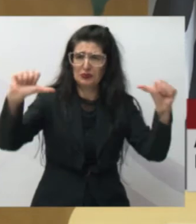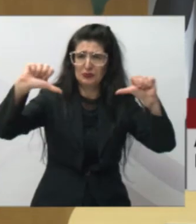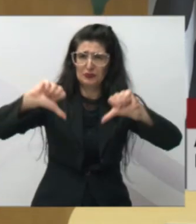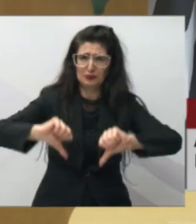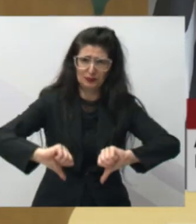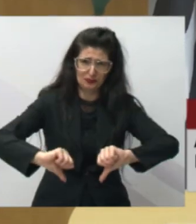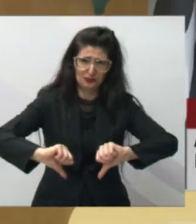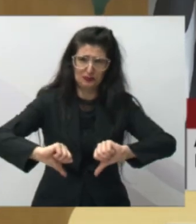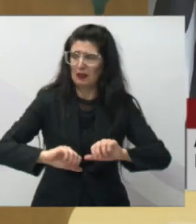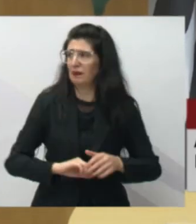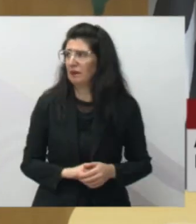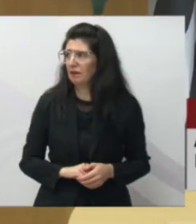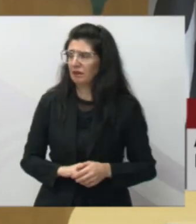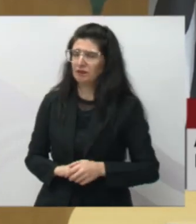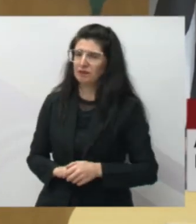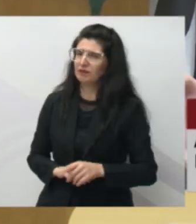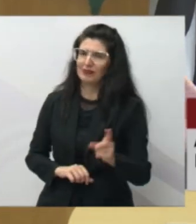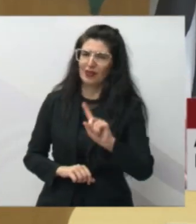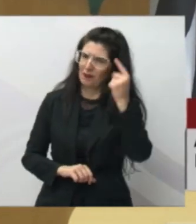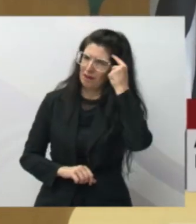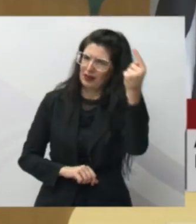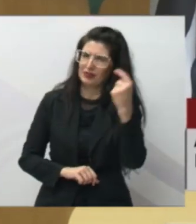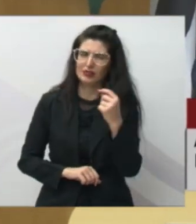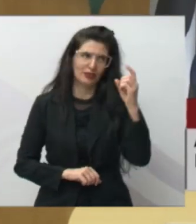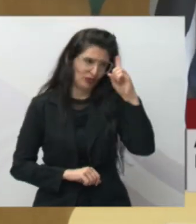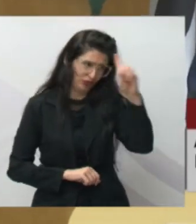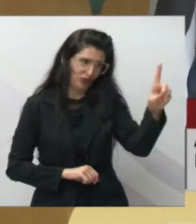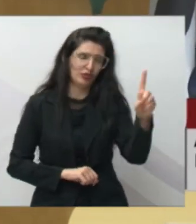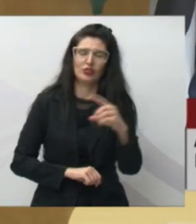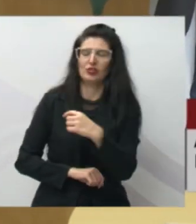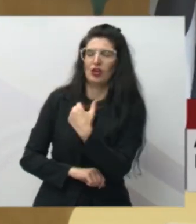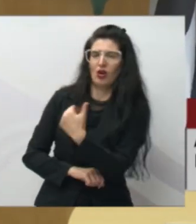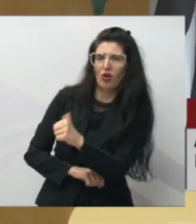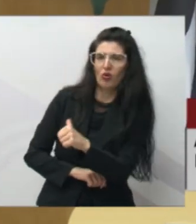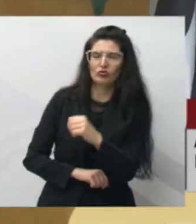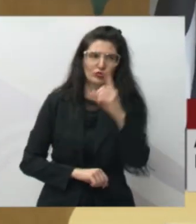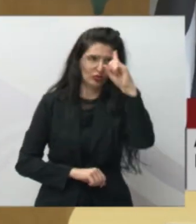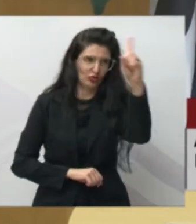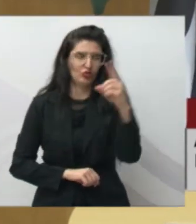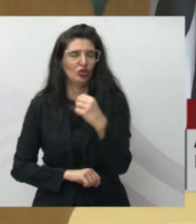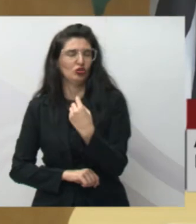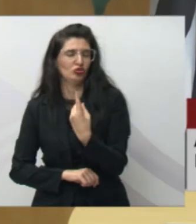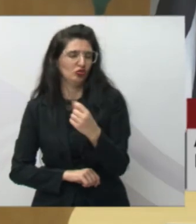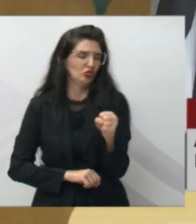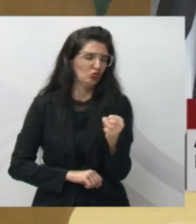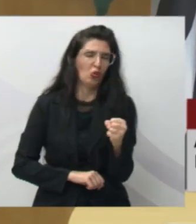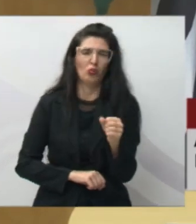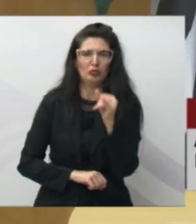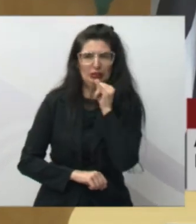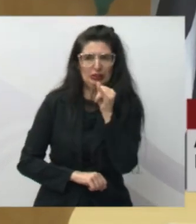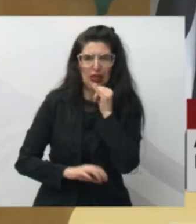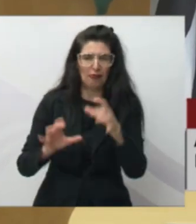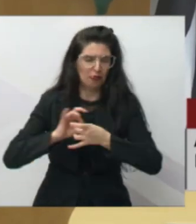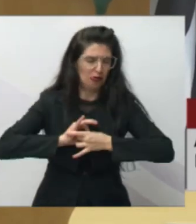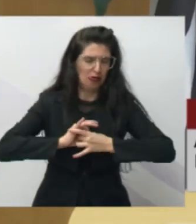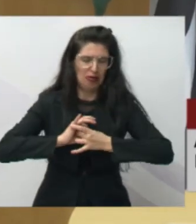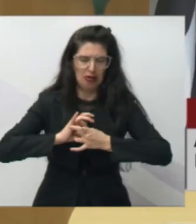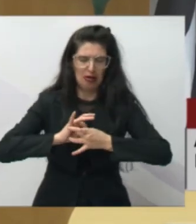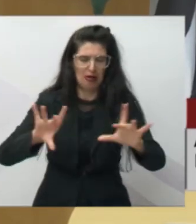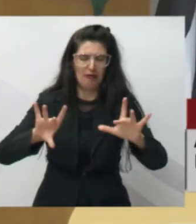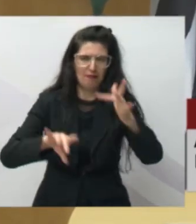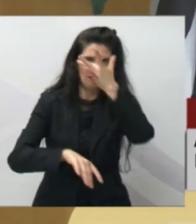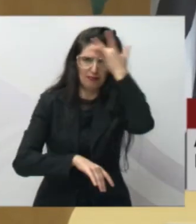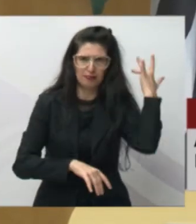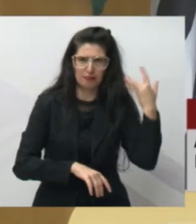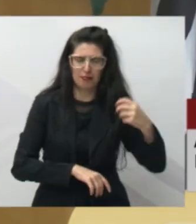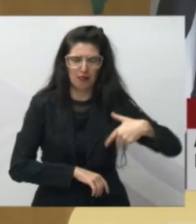pensem que se no dia 11 ou dia 18 a gente tiver uma flexibilização, que o mercado vai